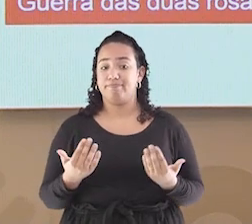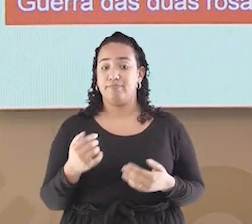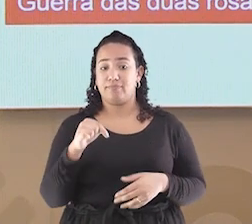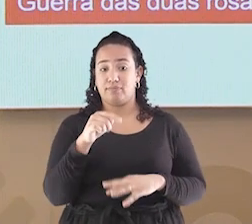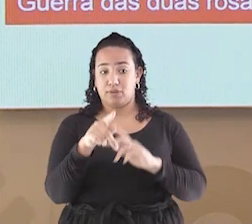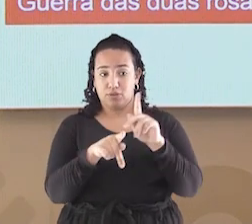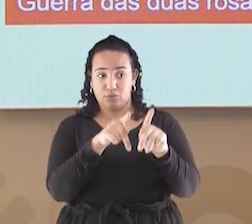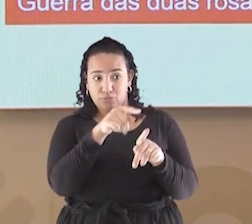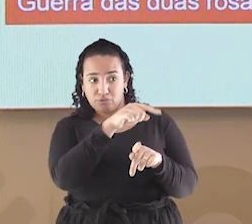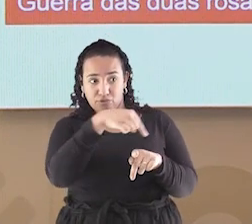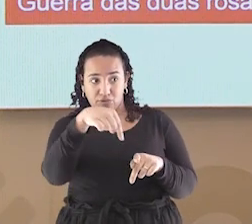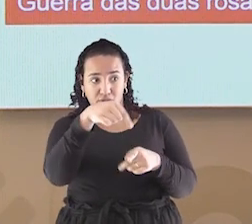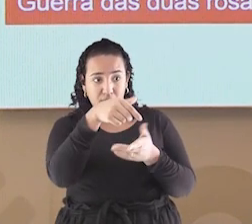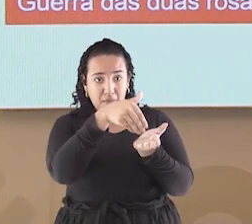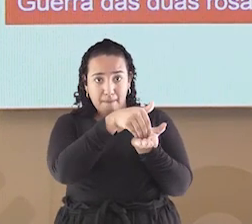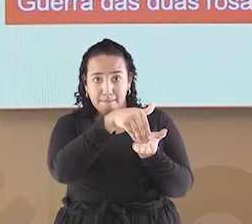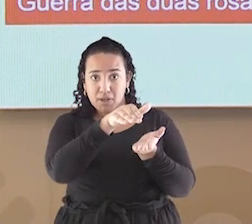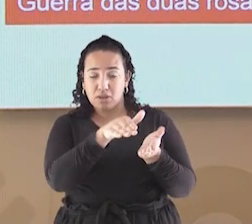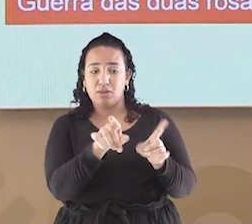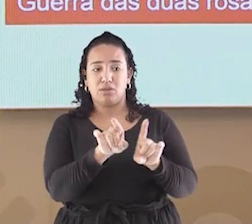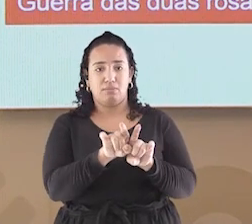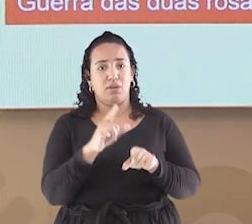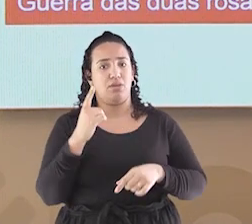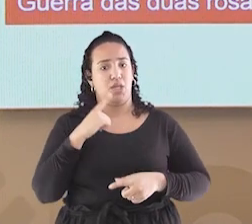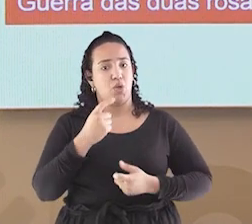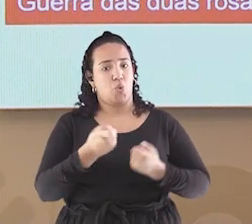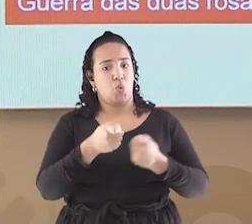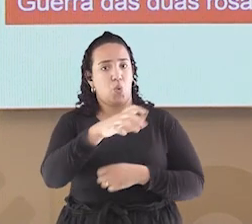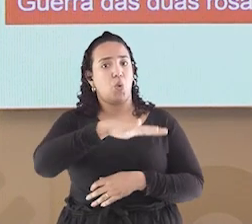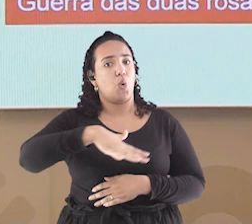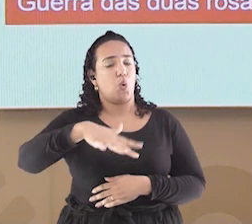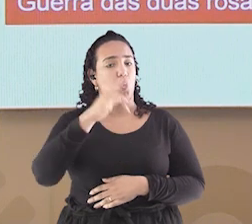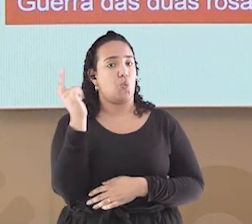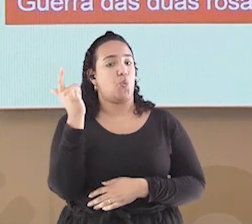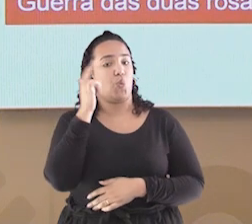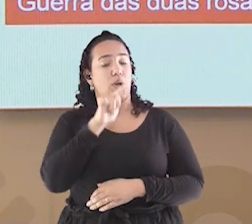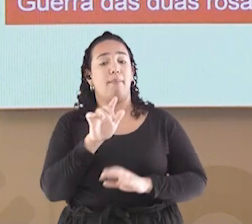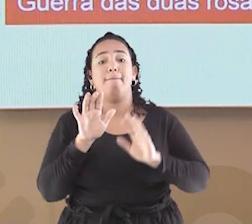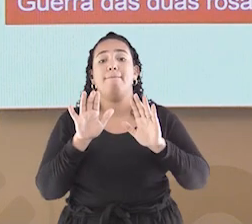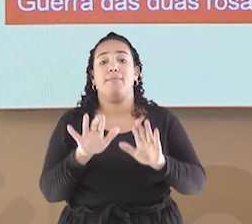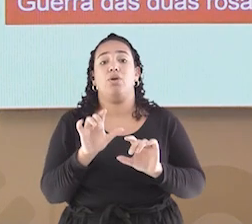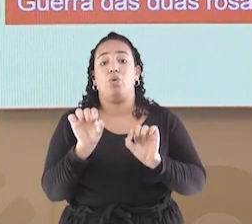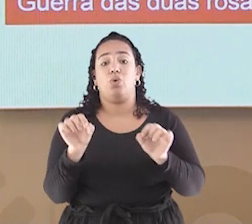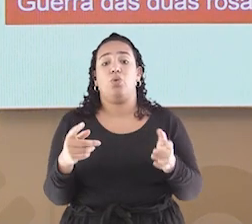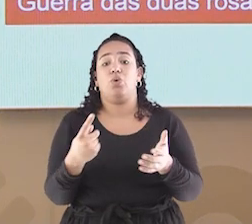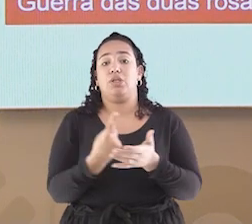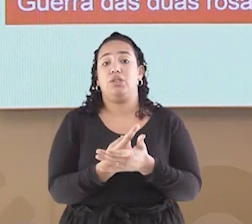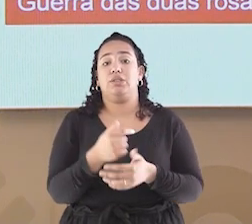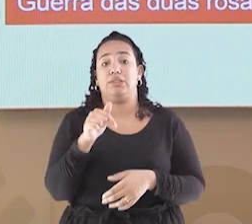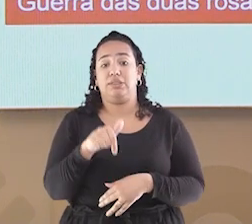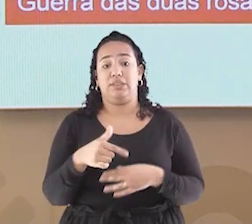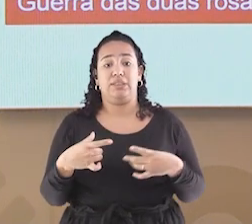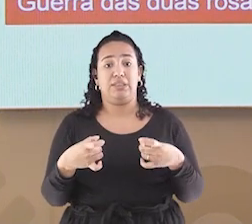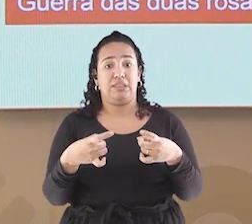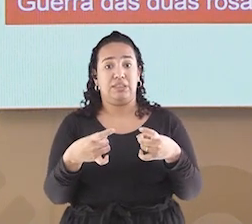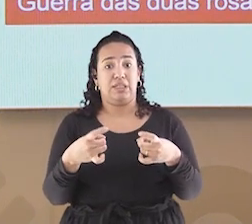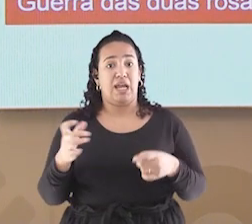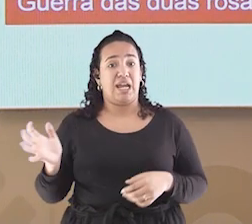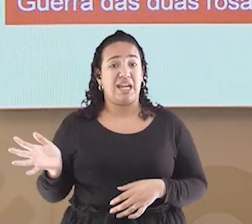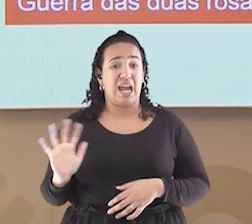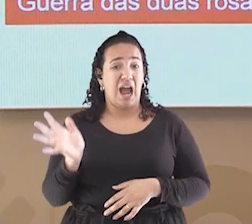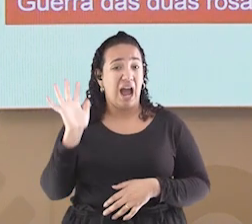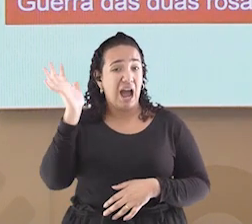desses povos e retomada do controle das terras foi bem sucedida. Porém, os altos custos com as guerras fez com que a